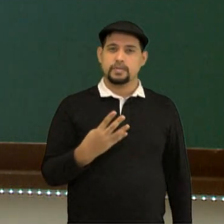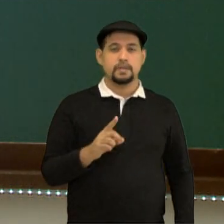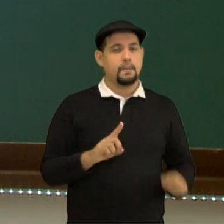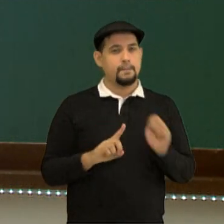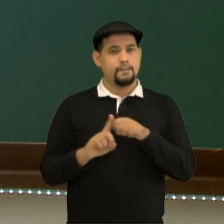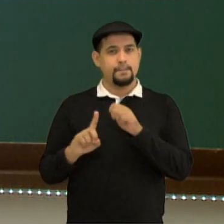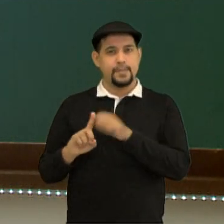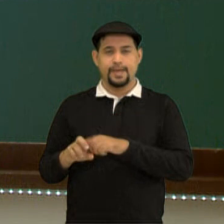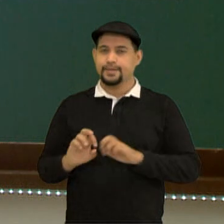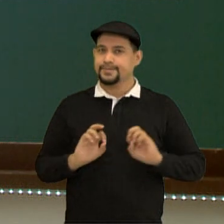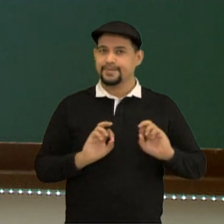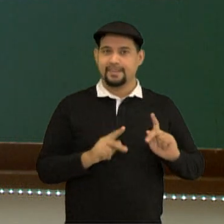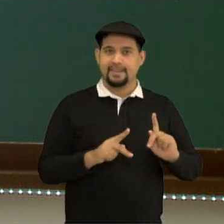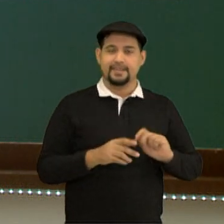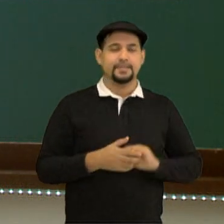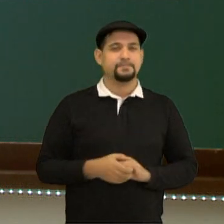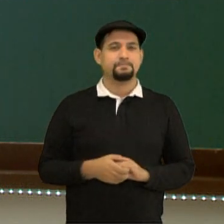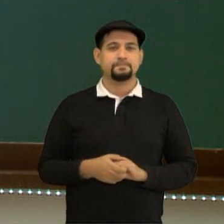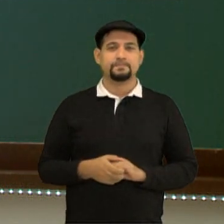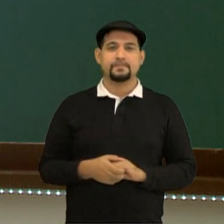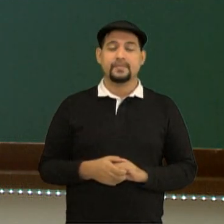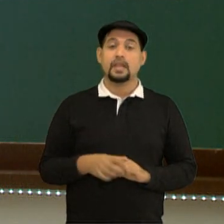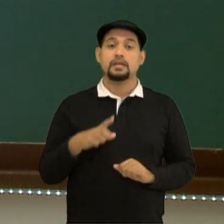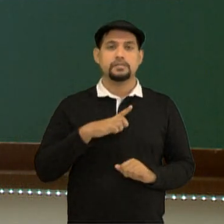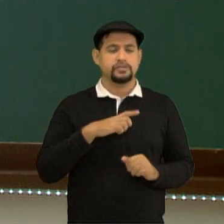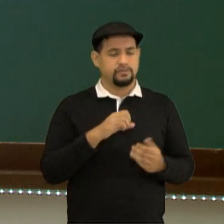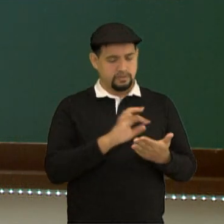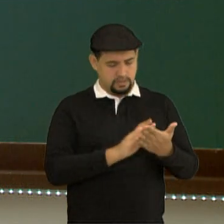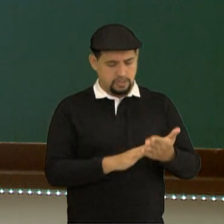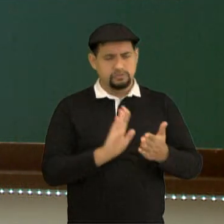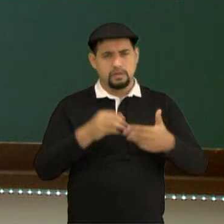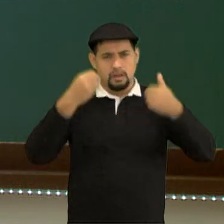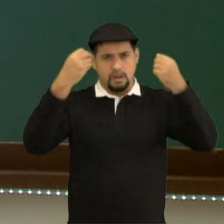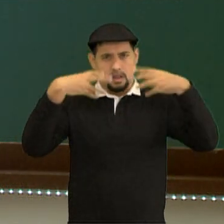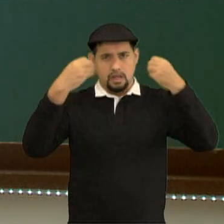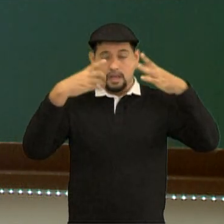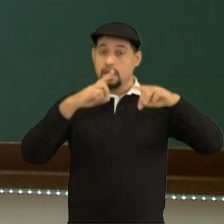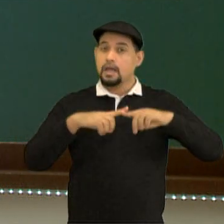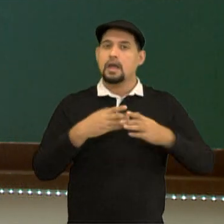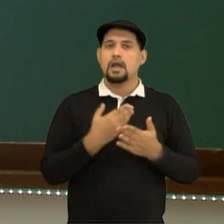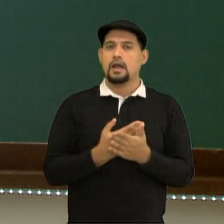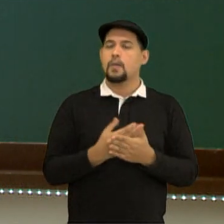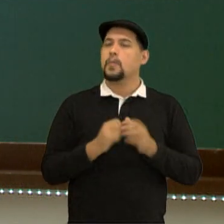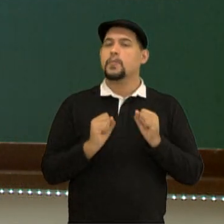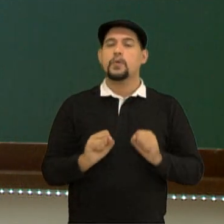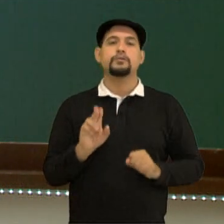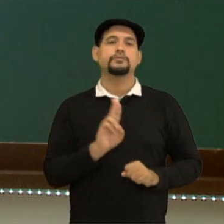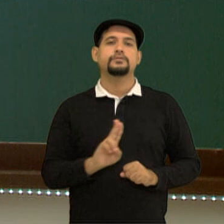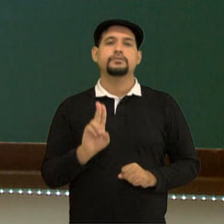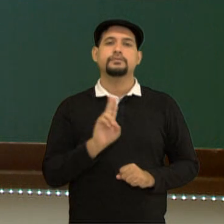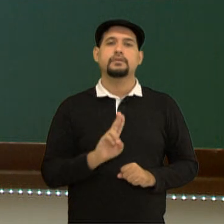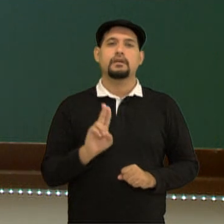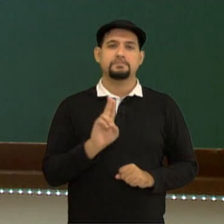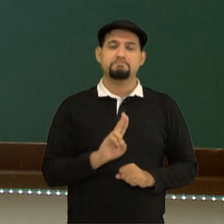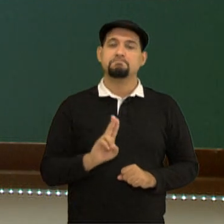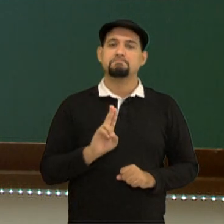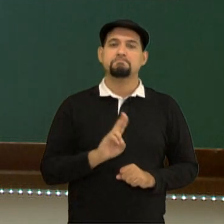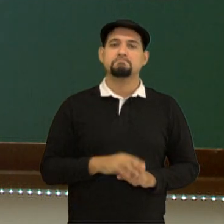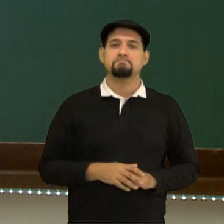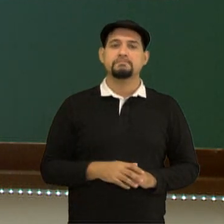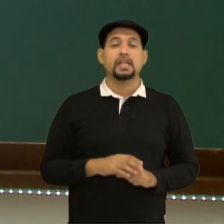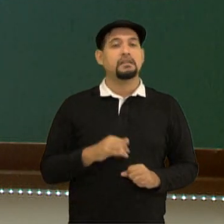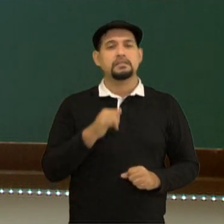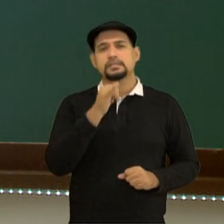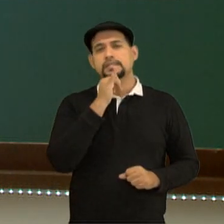meses. Tranquilo, gente? Bem, essa questão da calculadora eu já esclareci. Na aula agora se pode utilizar. Se for